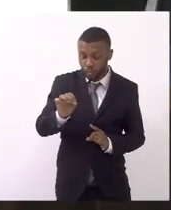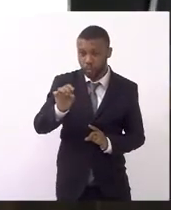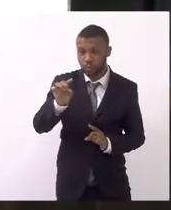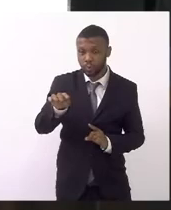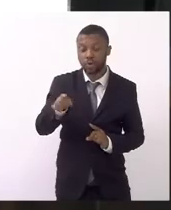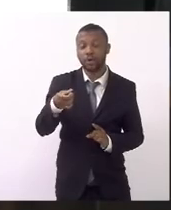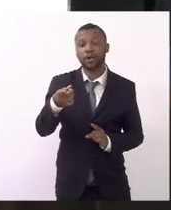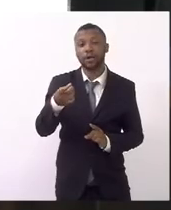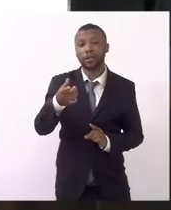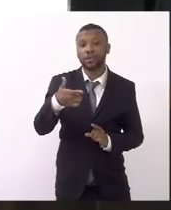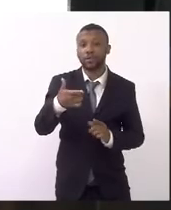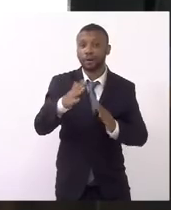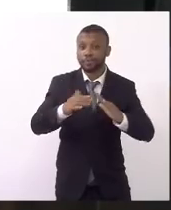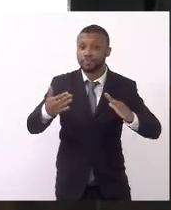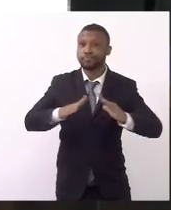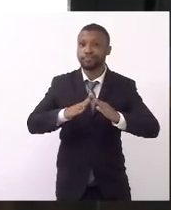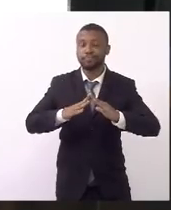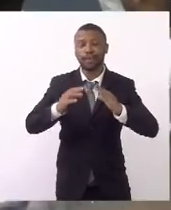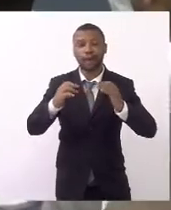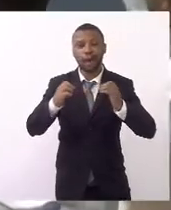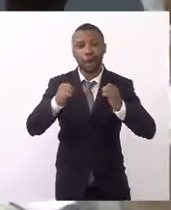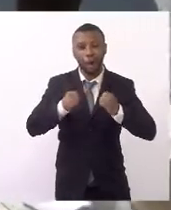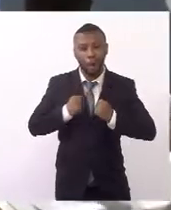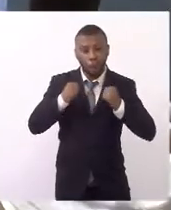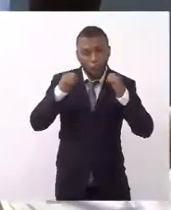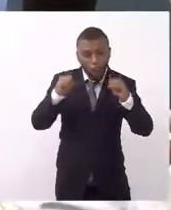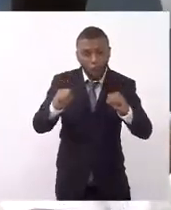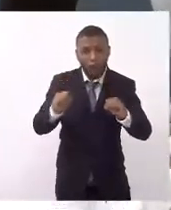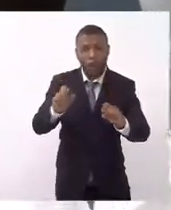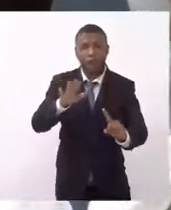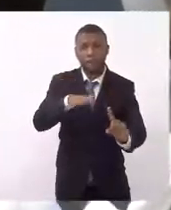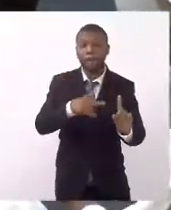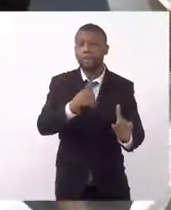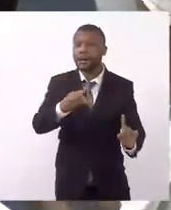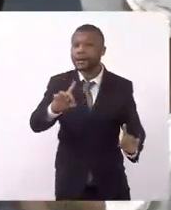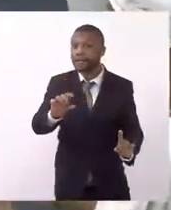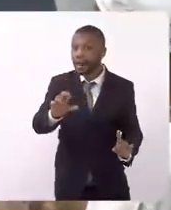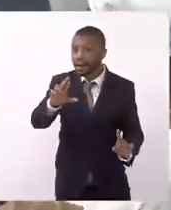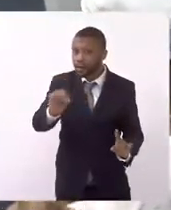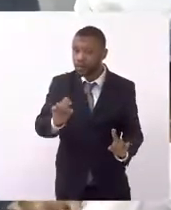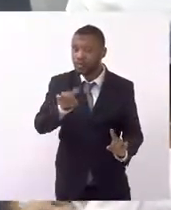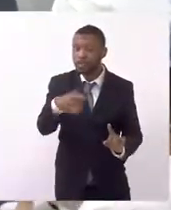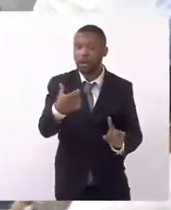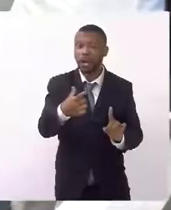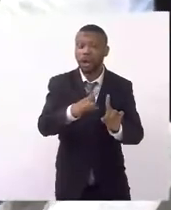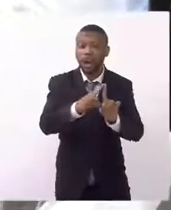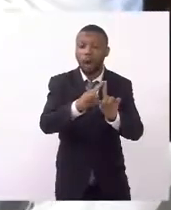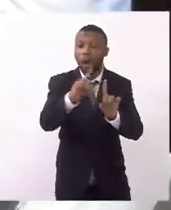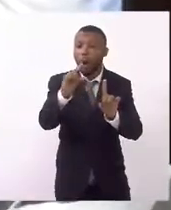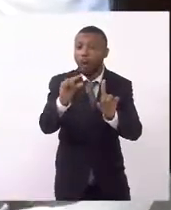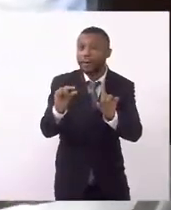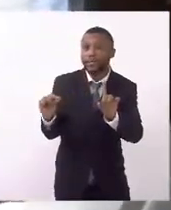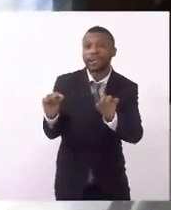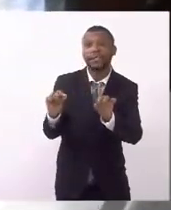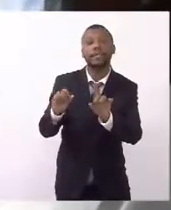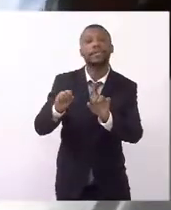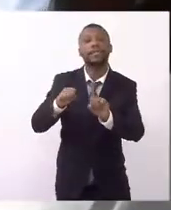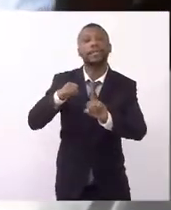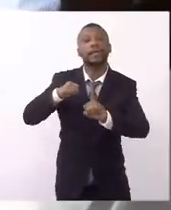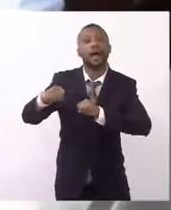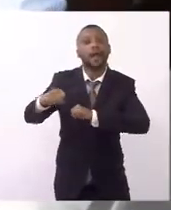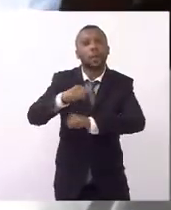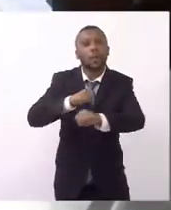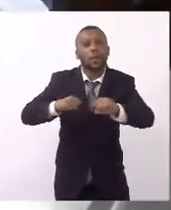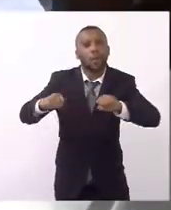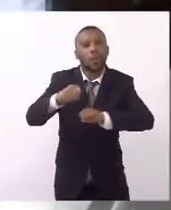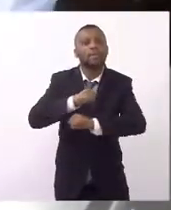ogum sai da área de Os Sem referência na luta de preservação das tradições de matriz